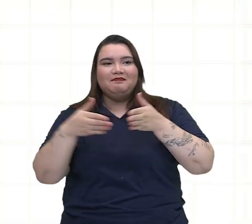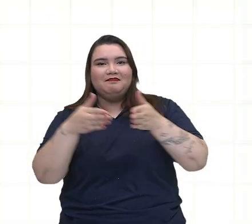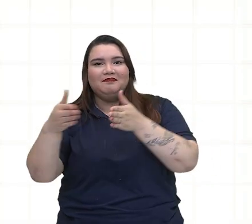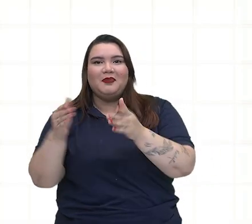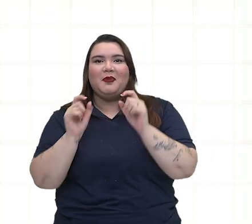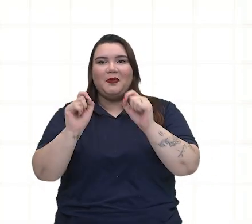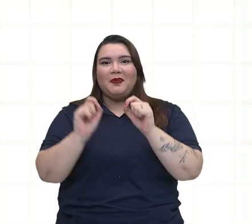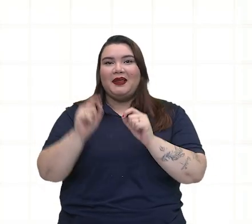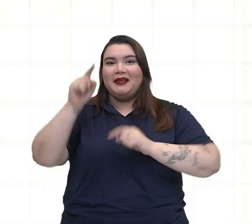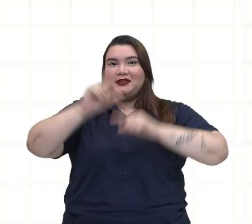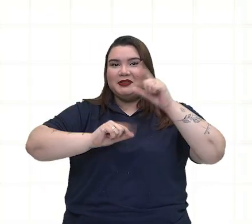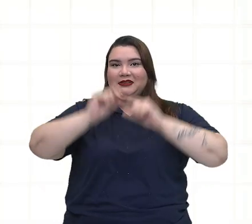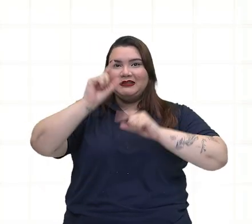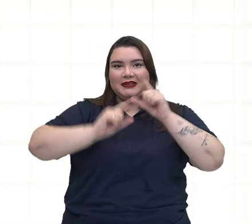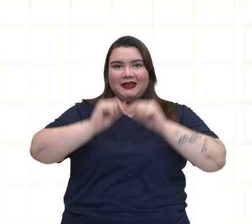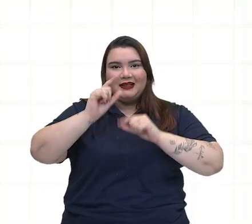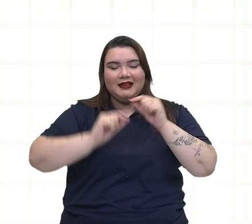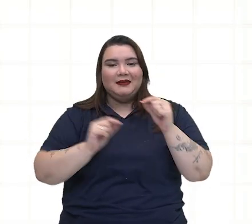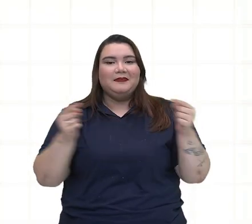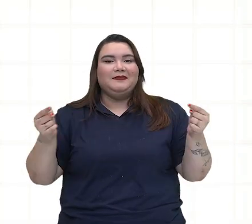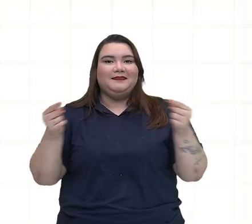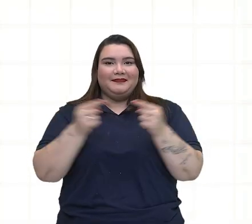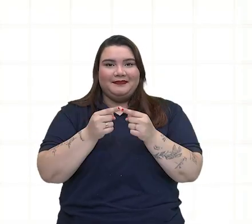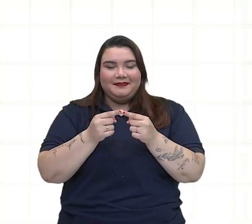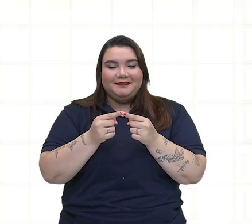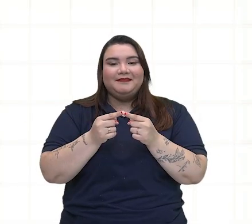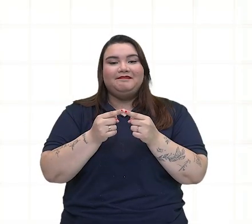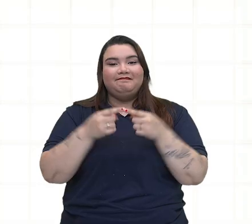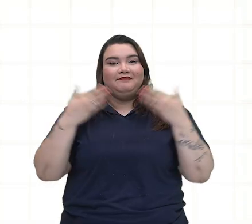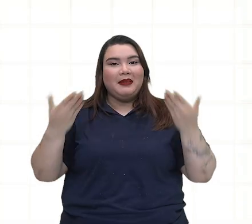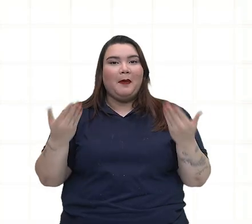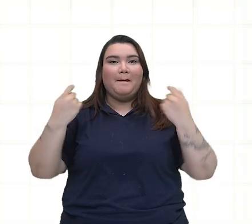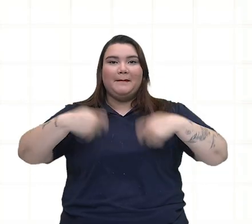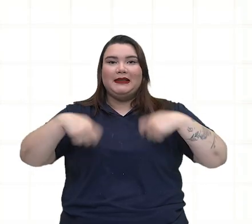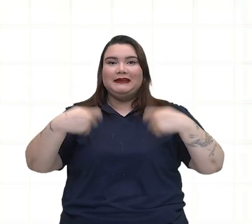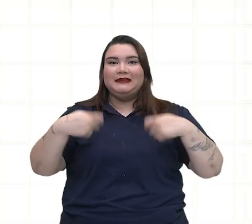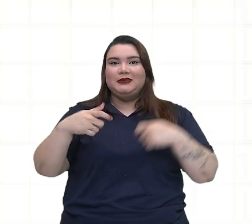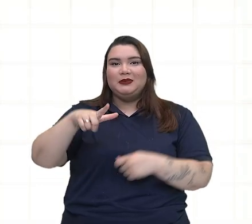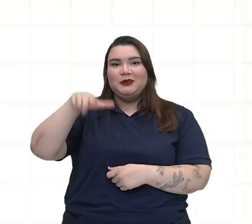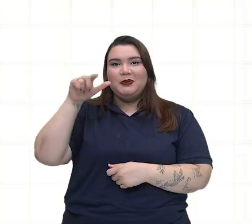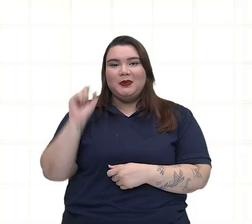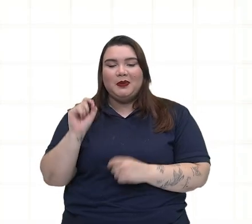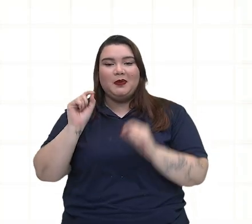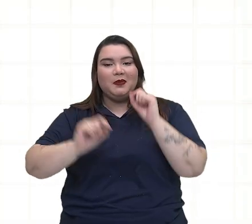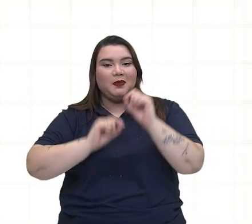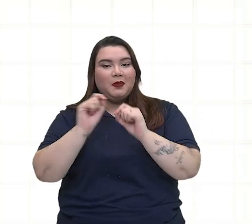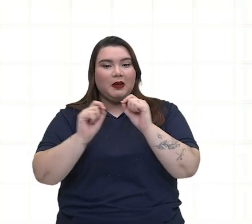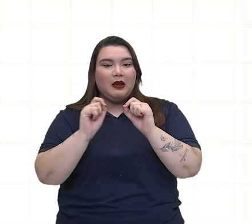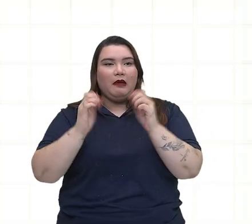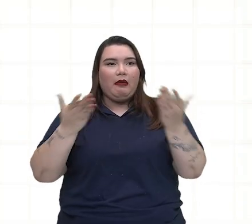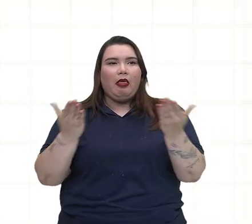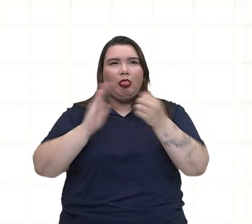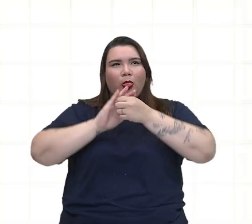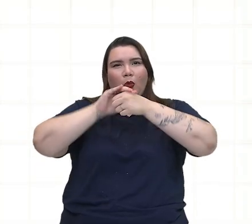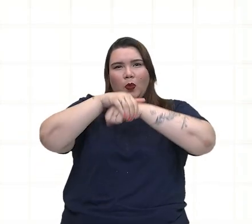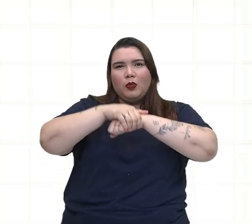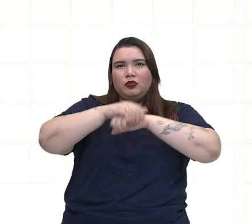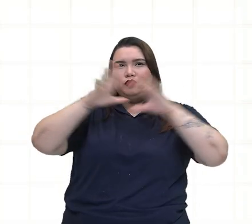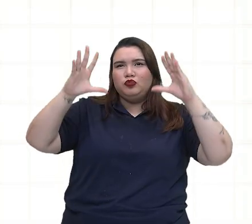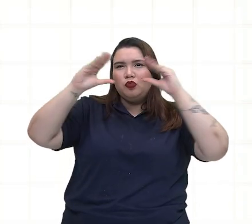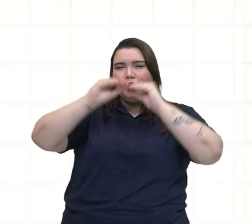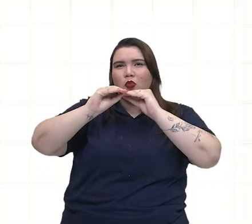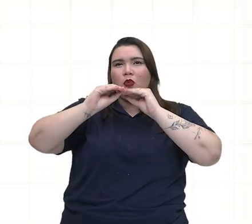Sul? Primeiramente, você precisa escolher uma noite de céu